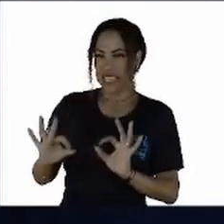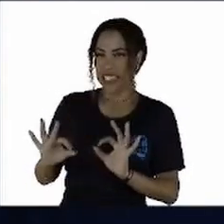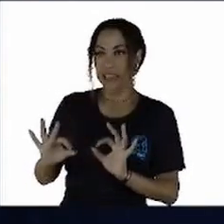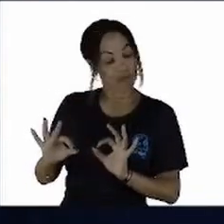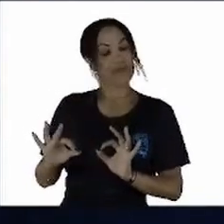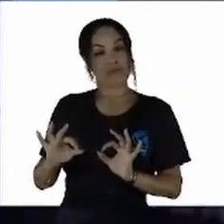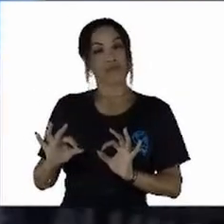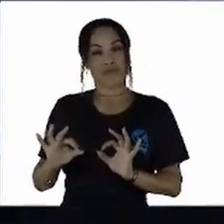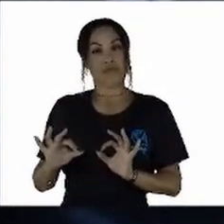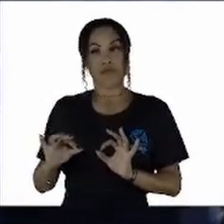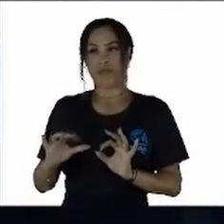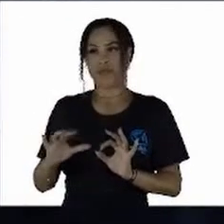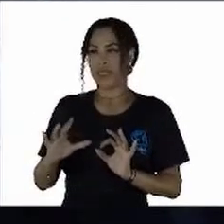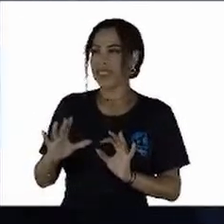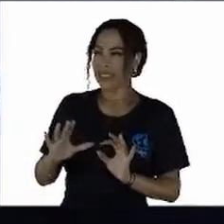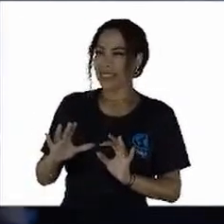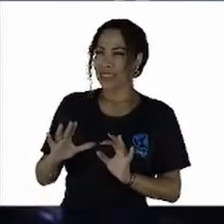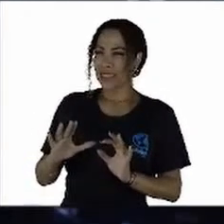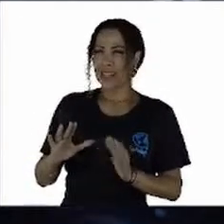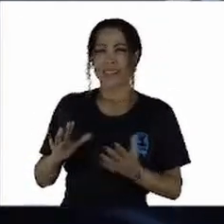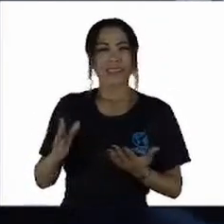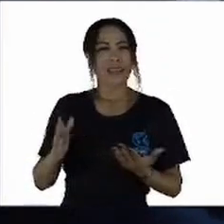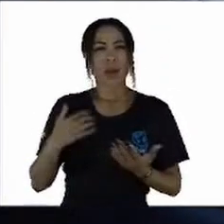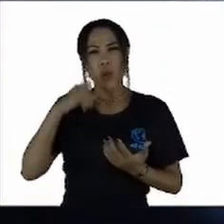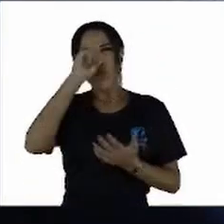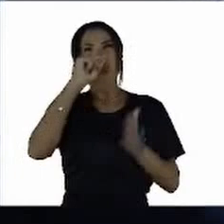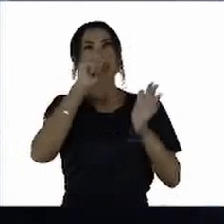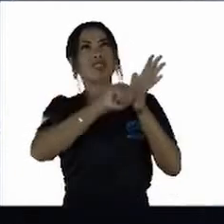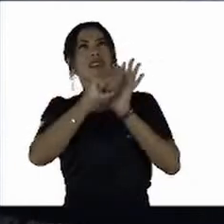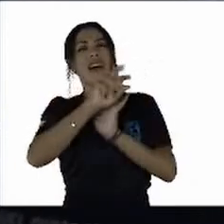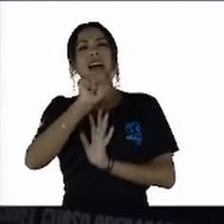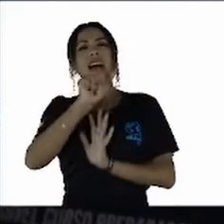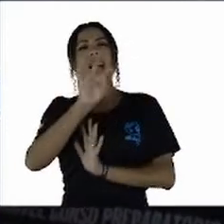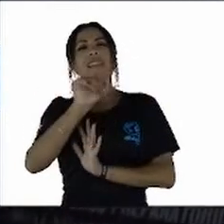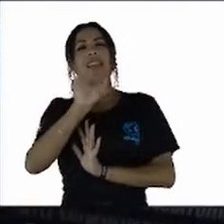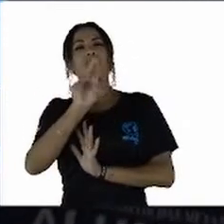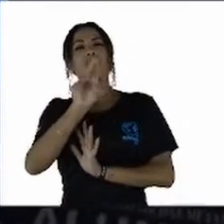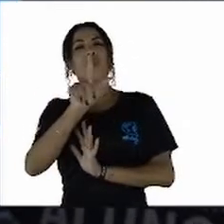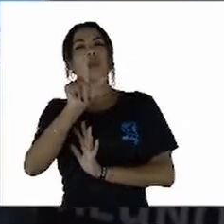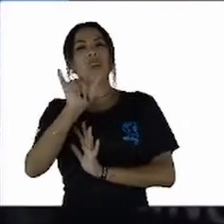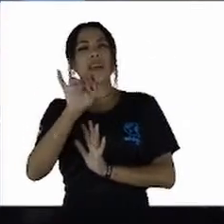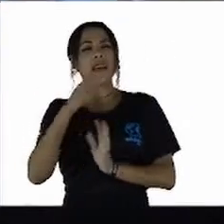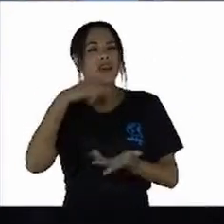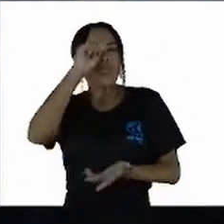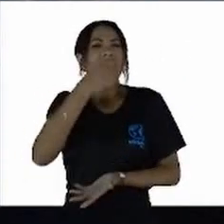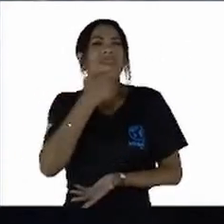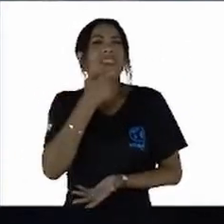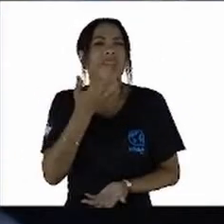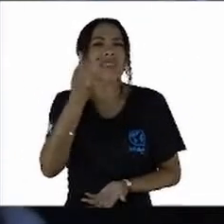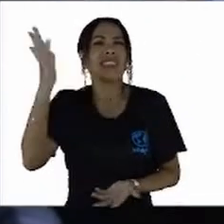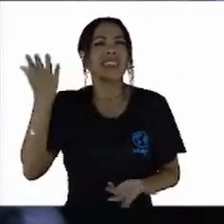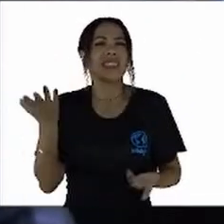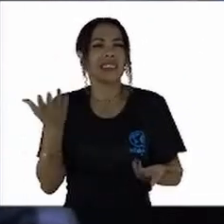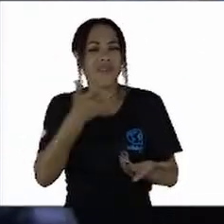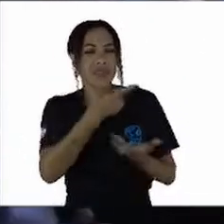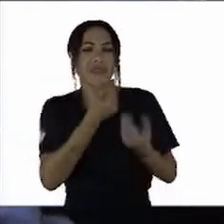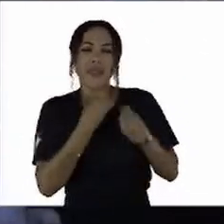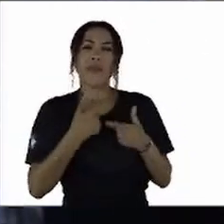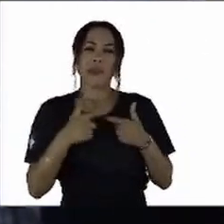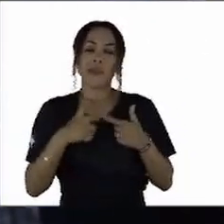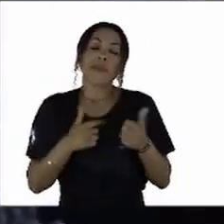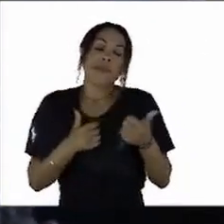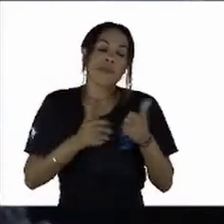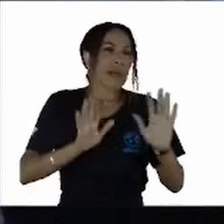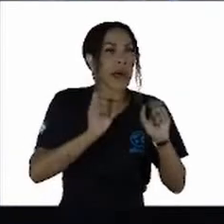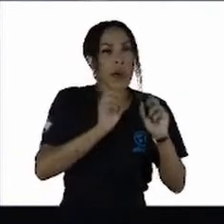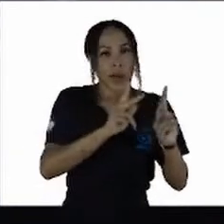Aham. Uhum. Mas eu não ia saber escrever ratatouille, eu não sei francês, tu acha que eu ia ter posto ratatouille aqui? Tu vai me arrumar um problema. Tá